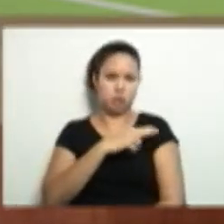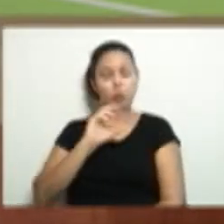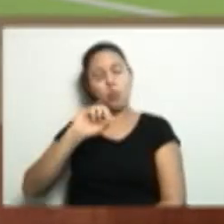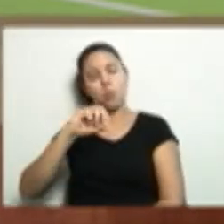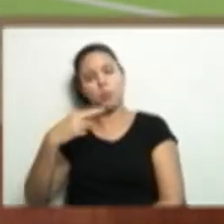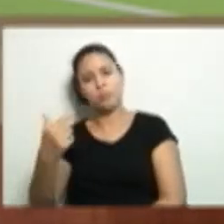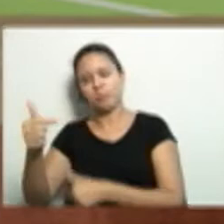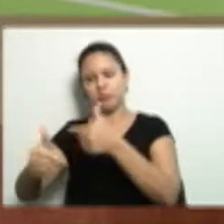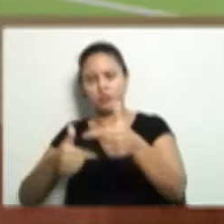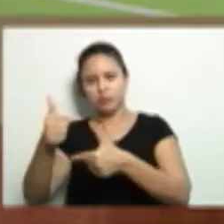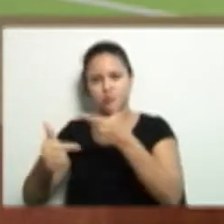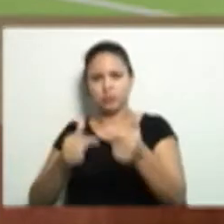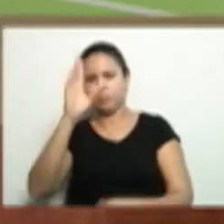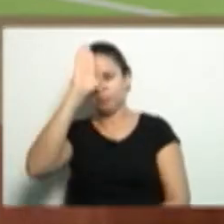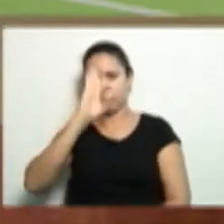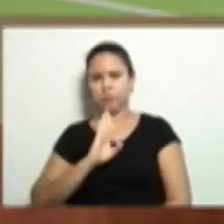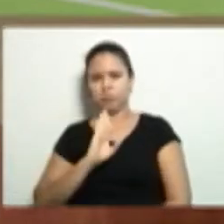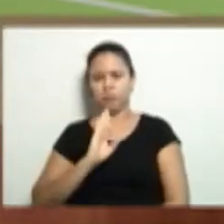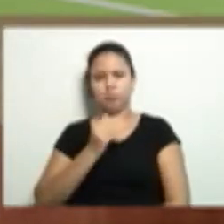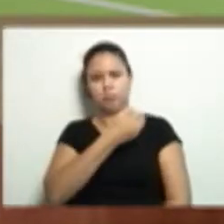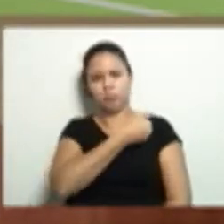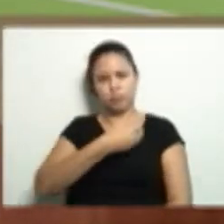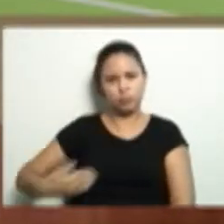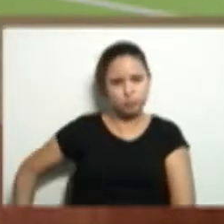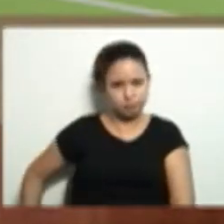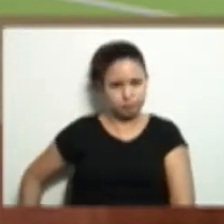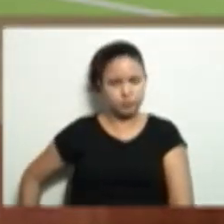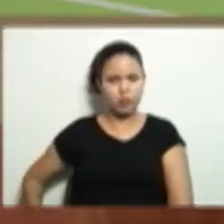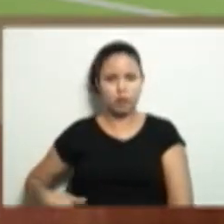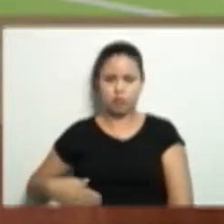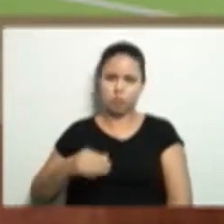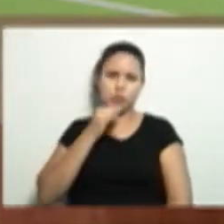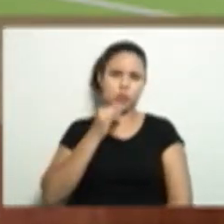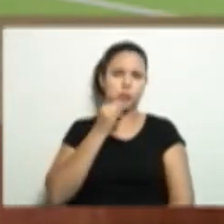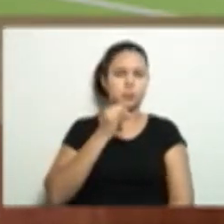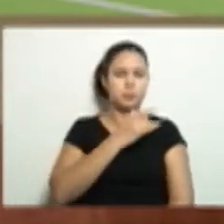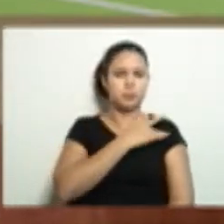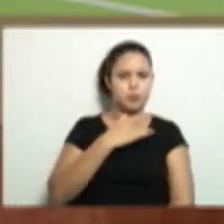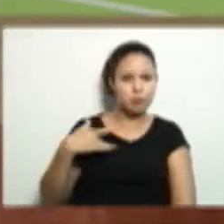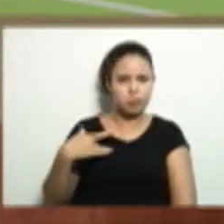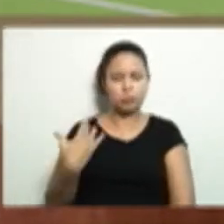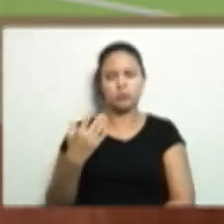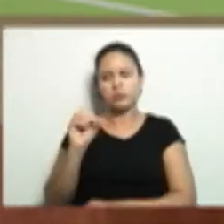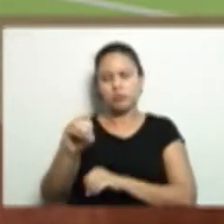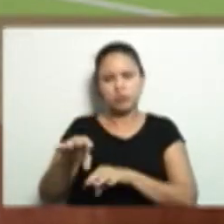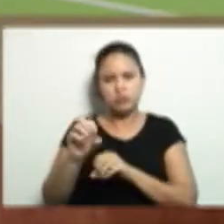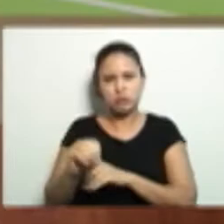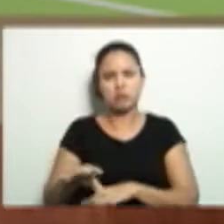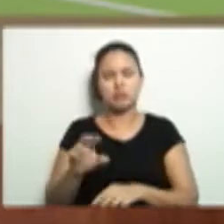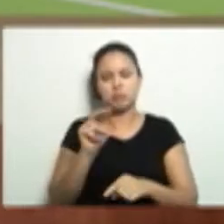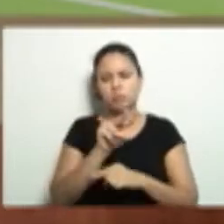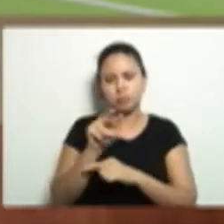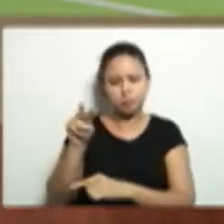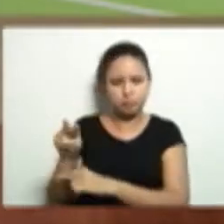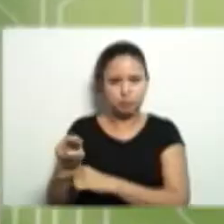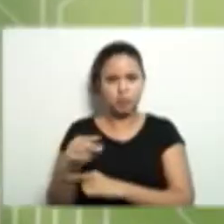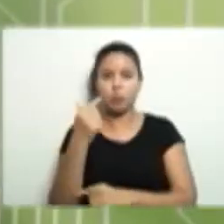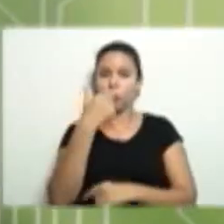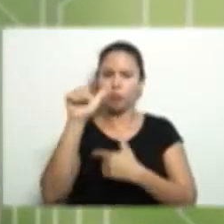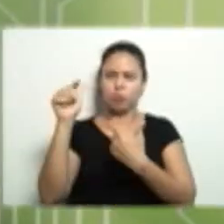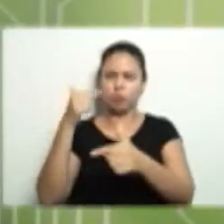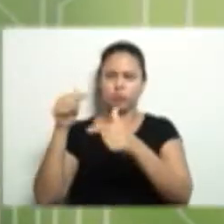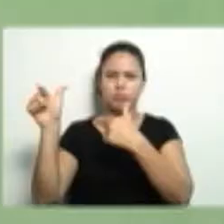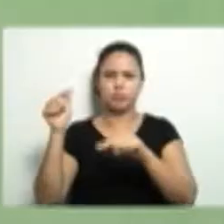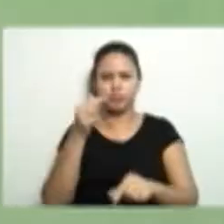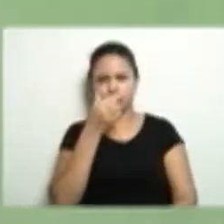ser serviços públicos, como serviços de saúde, serviços de educação, de segurança pública e outros. Excelente. A gente vê ali no slide